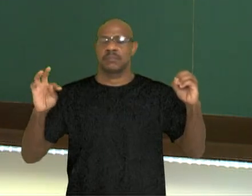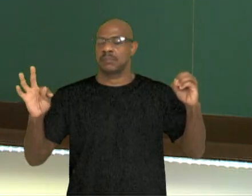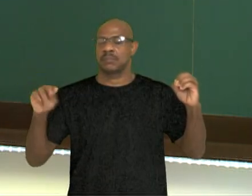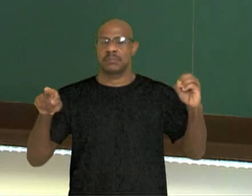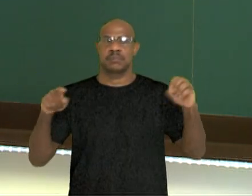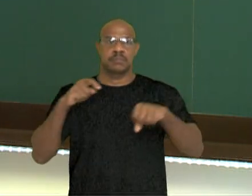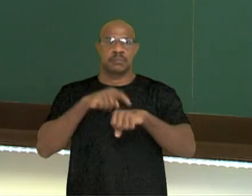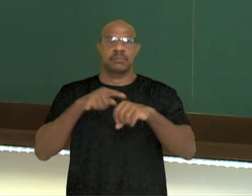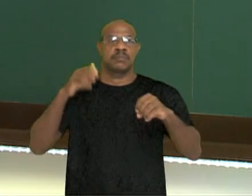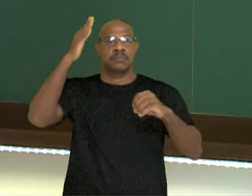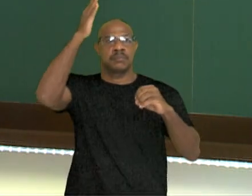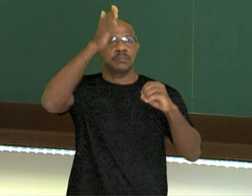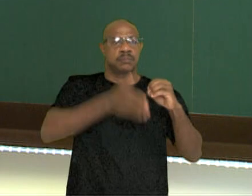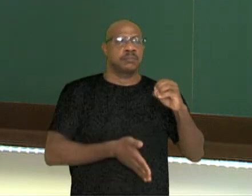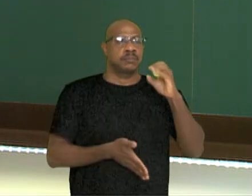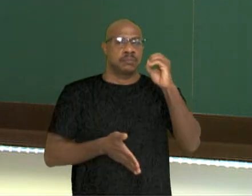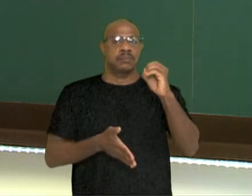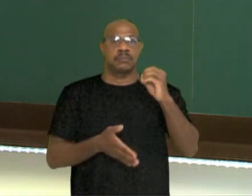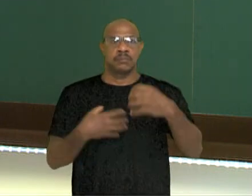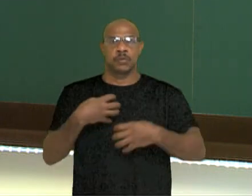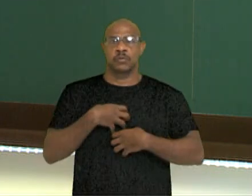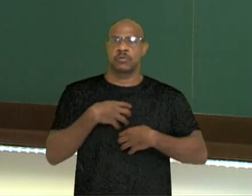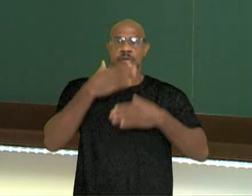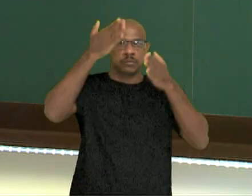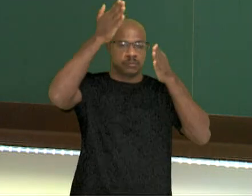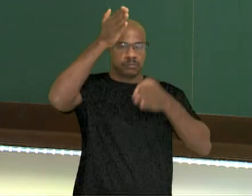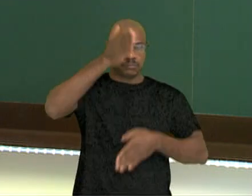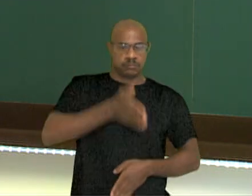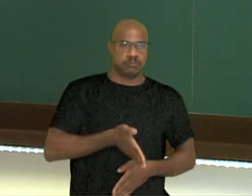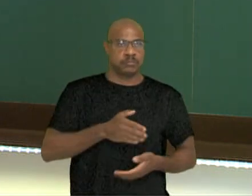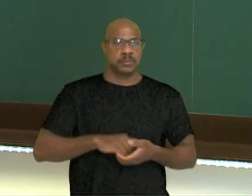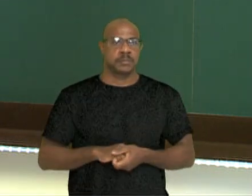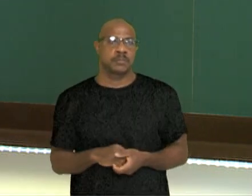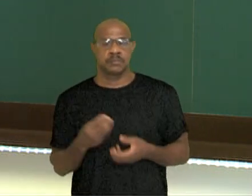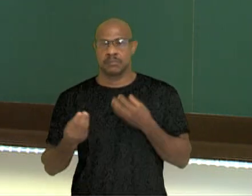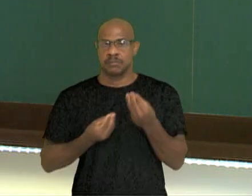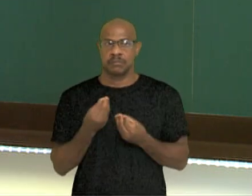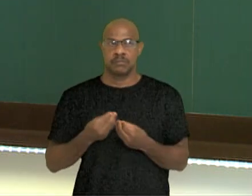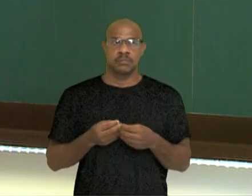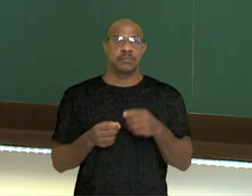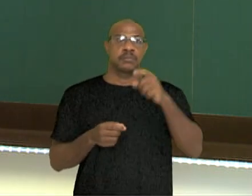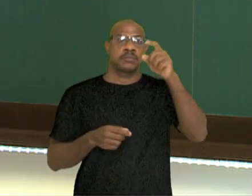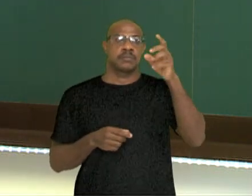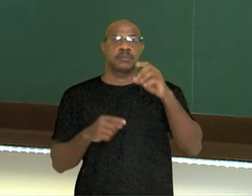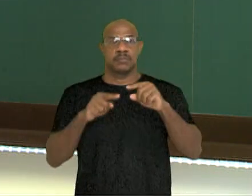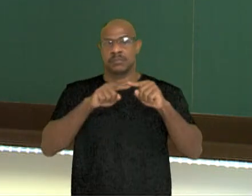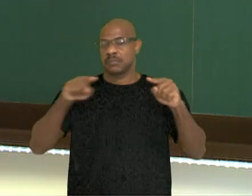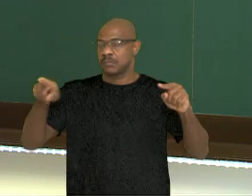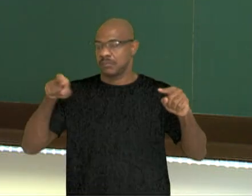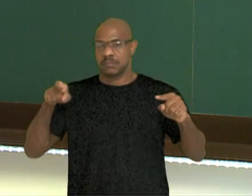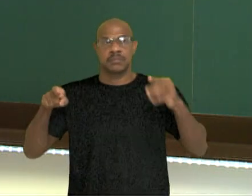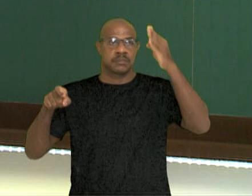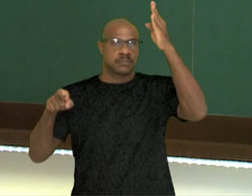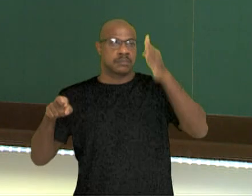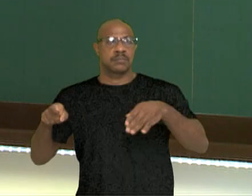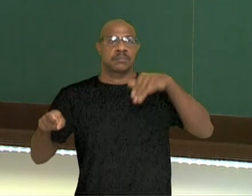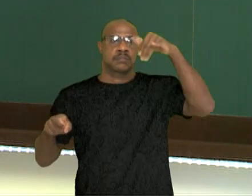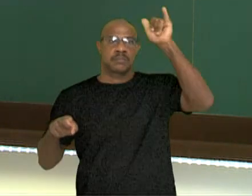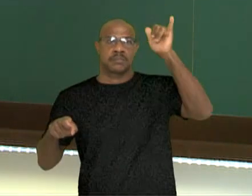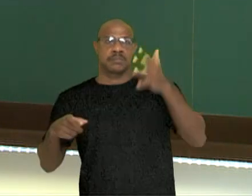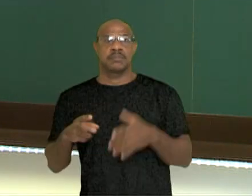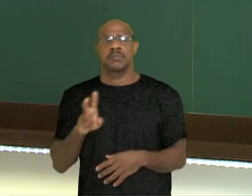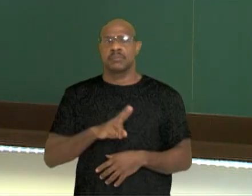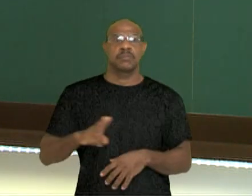e eixo que representa a posição, né? Tome cuidado que aqui eu tenho X, né, para você não confundir. Na física a gente usa muito a letra X